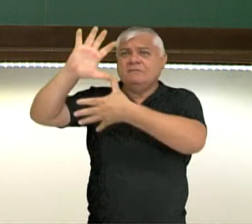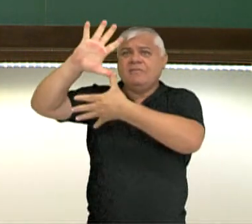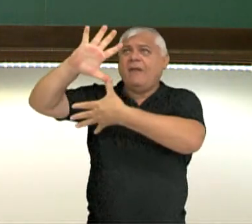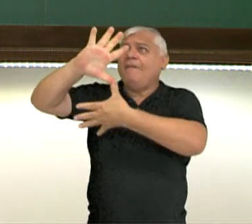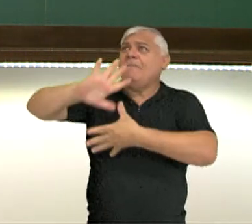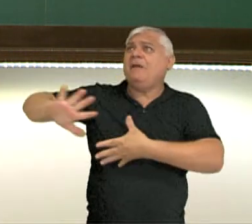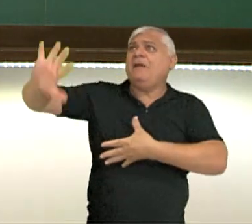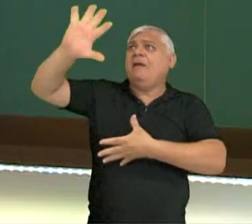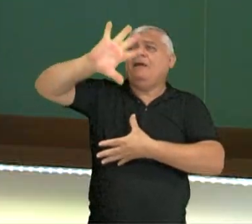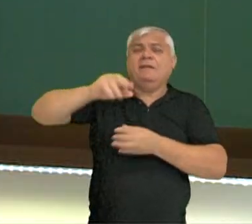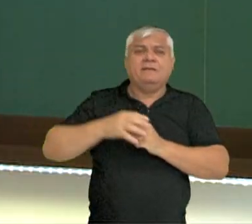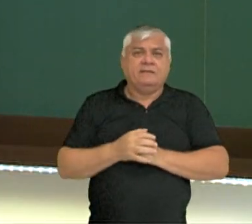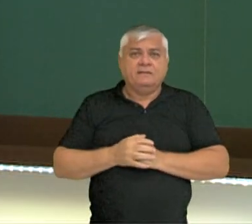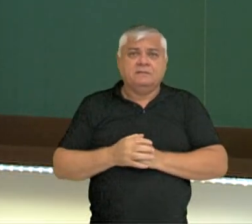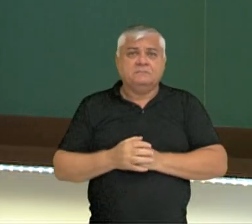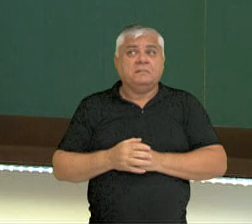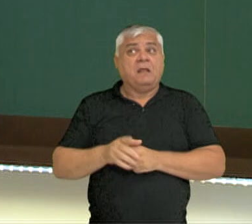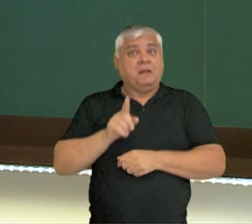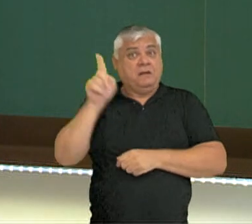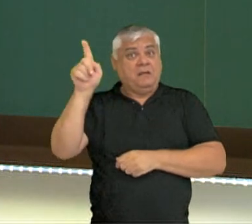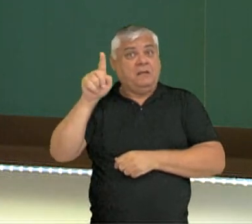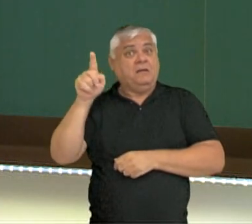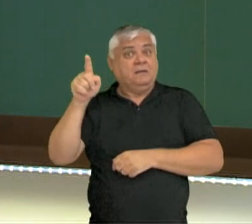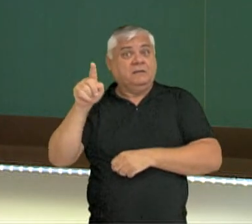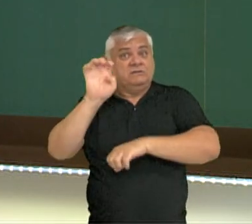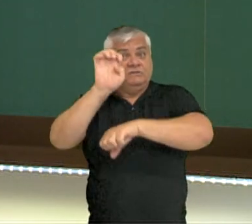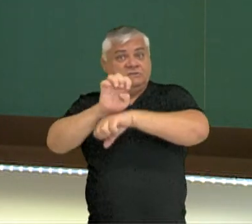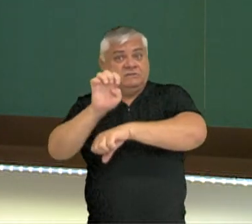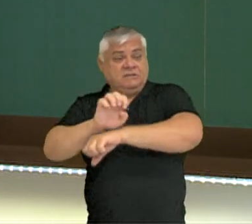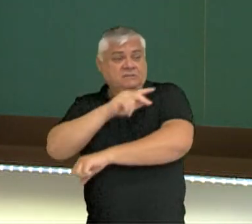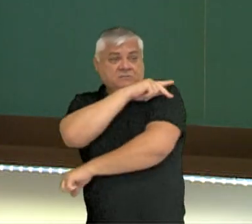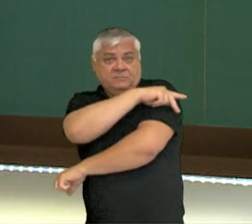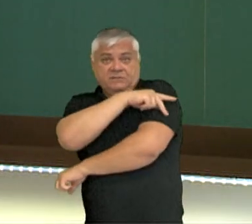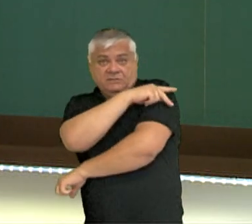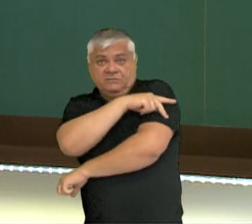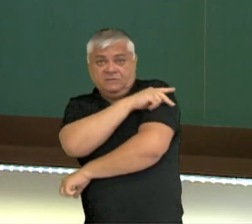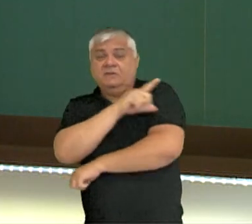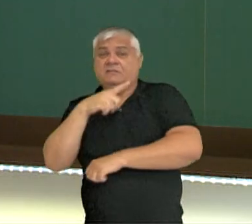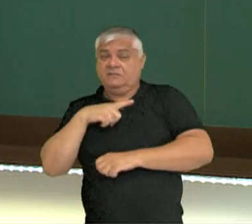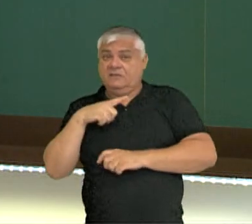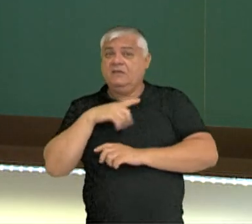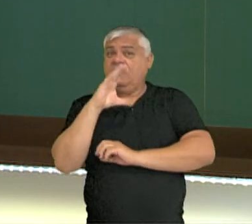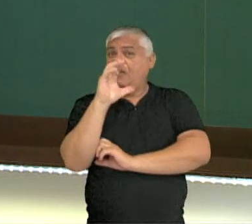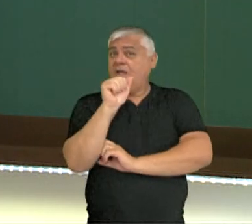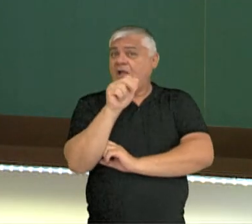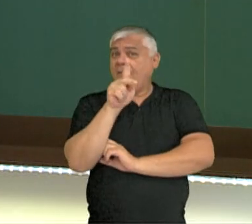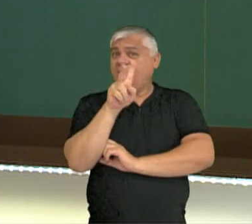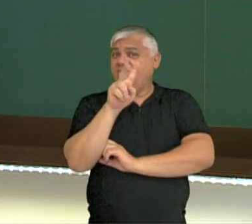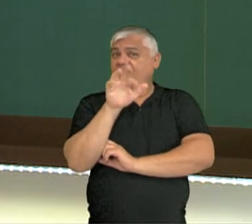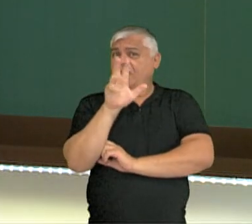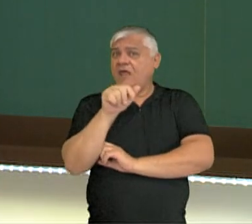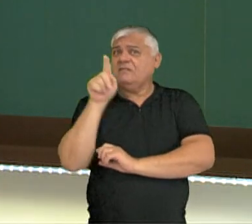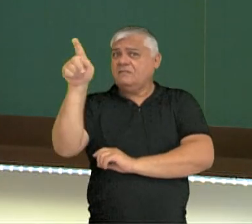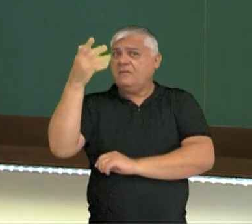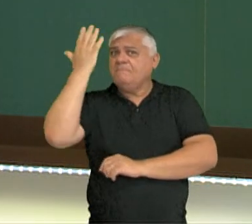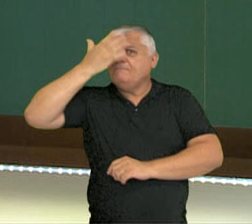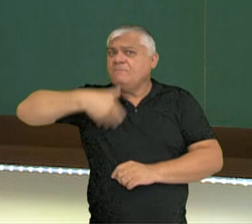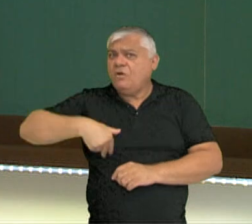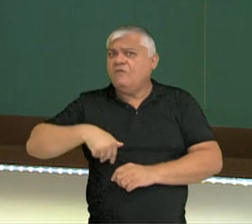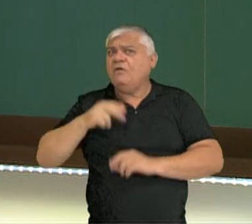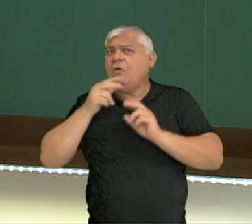temos datações no Piauí, no Parque Nacional Serra da Capivara, com presença humana com mais de 50 mil anos